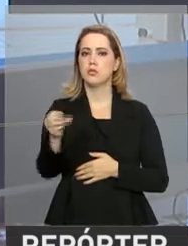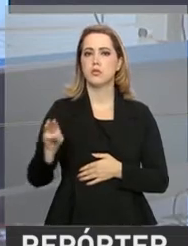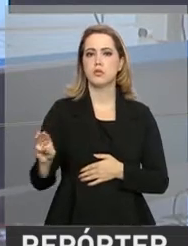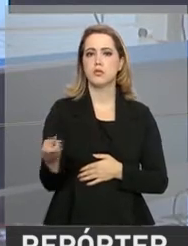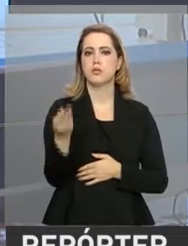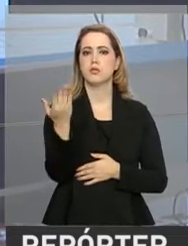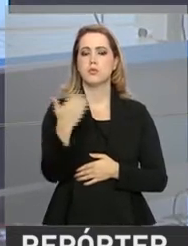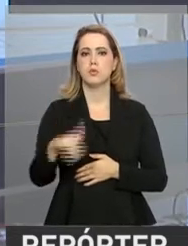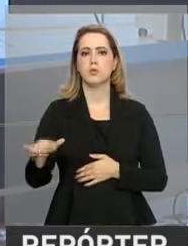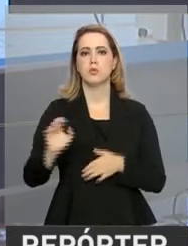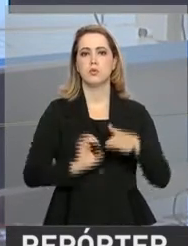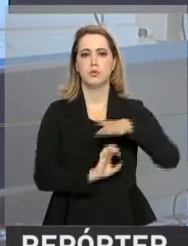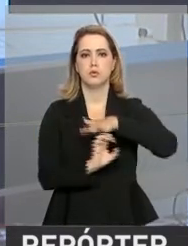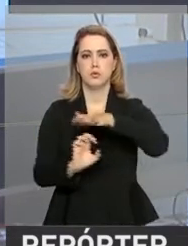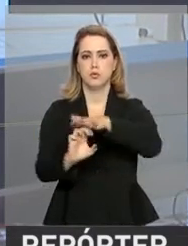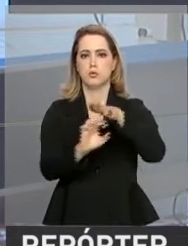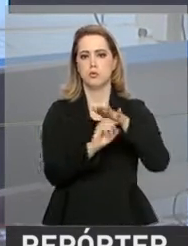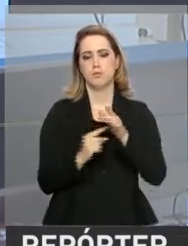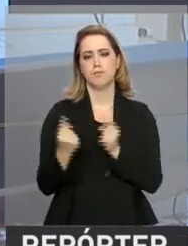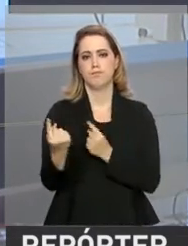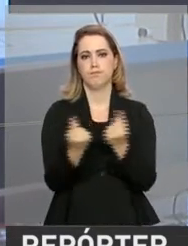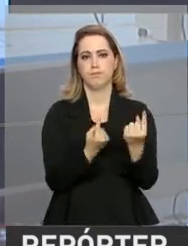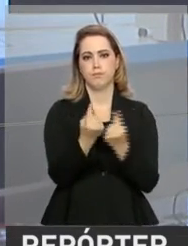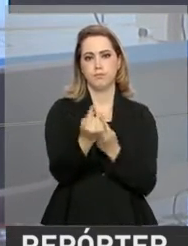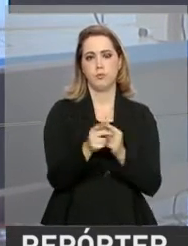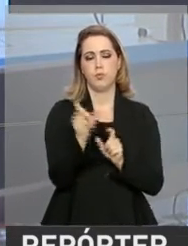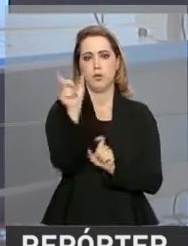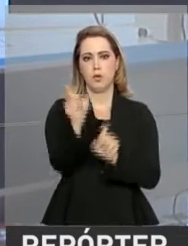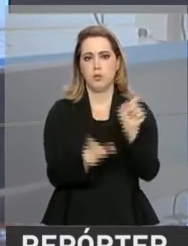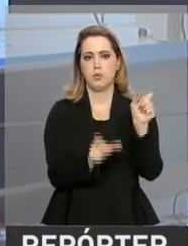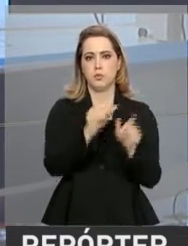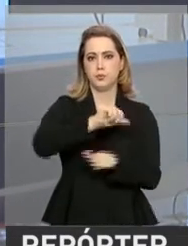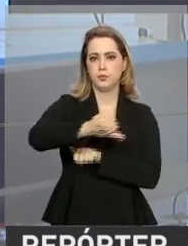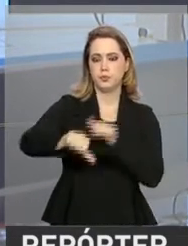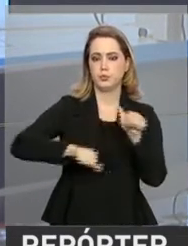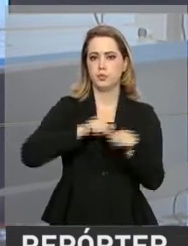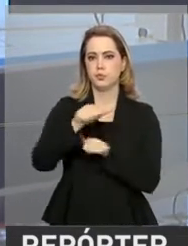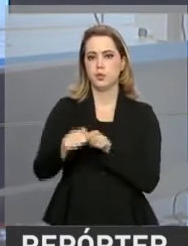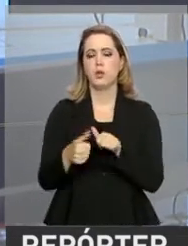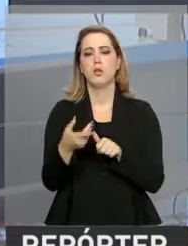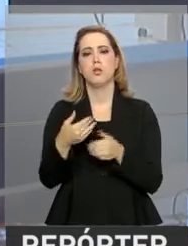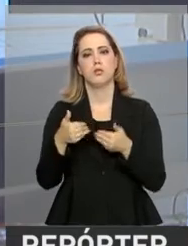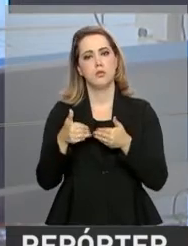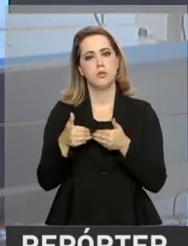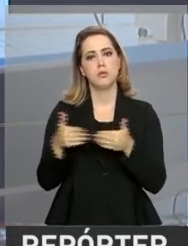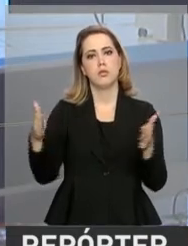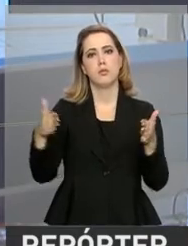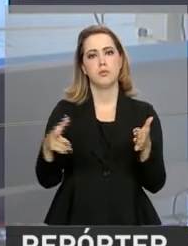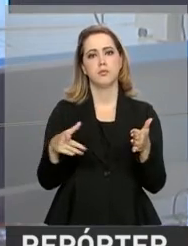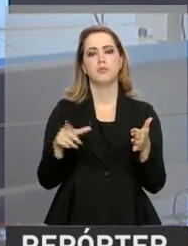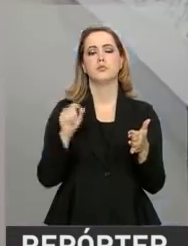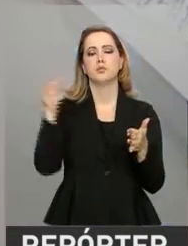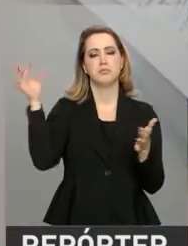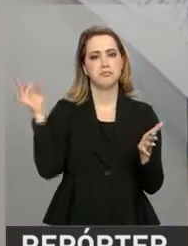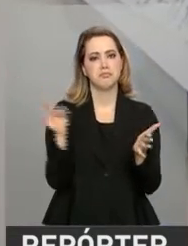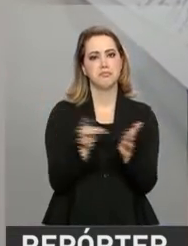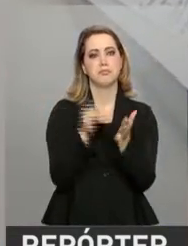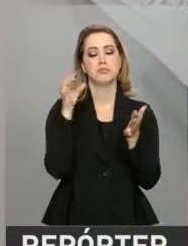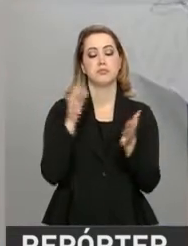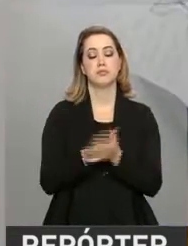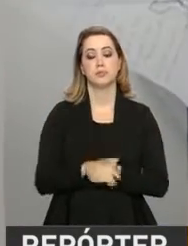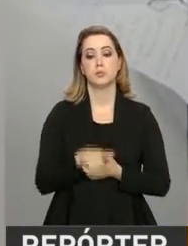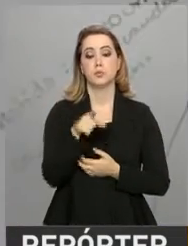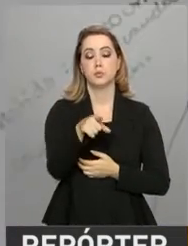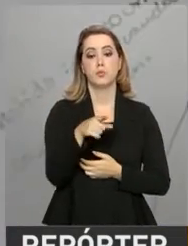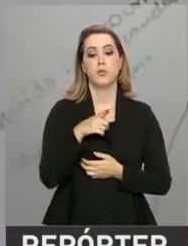de micro empreendedores individuais pessoas que transformaram a vontade de abrir um negócio em realidade o